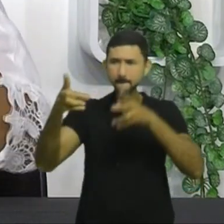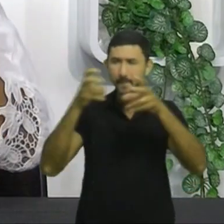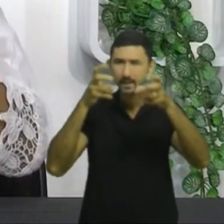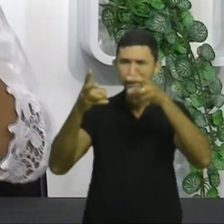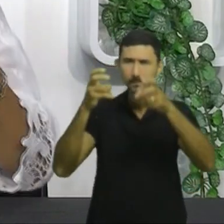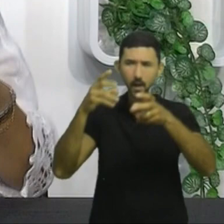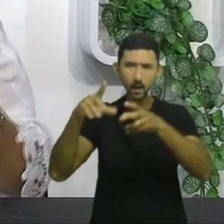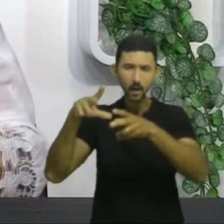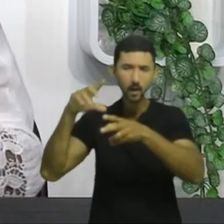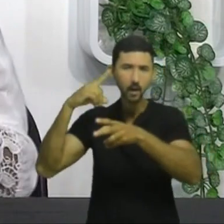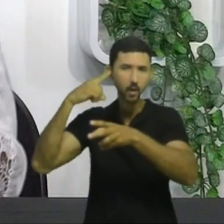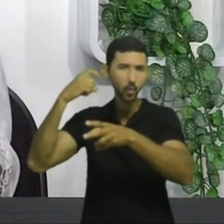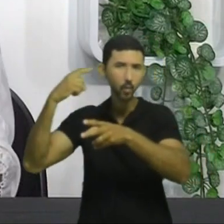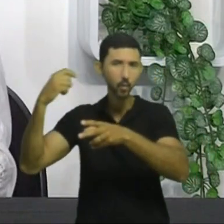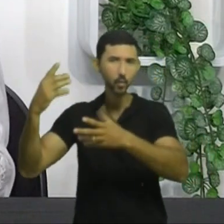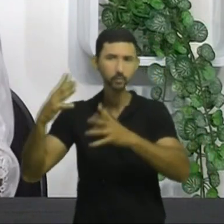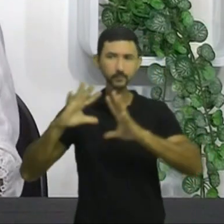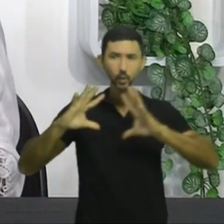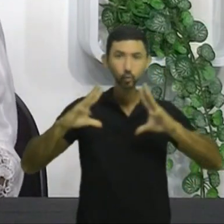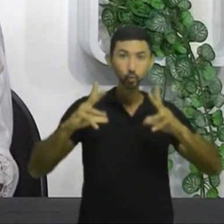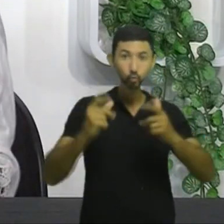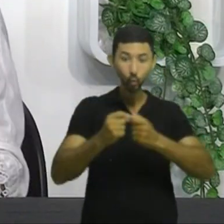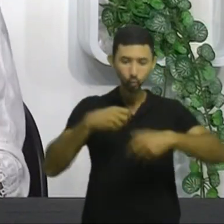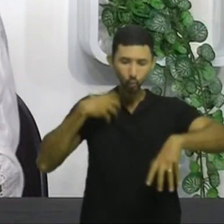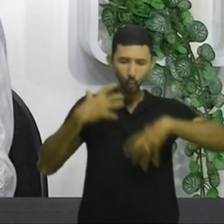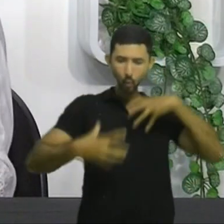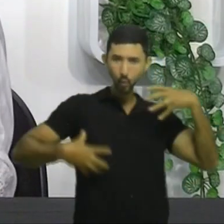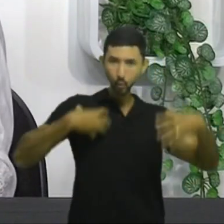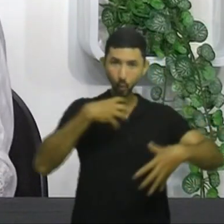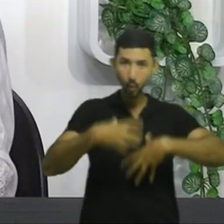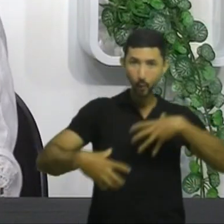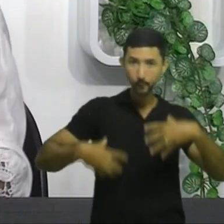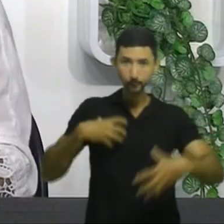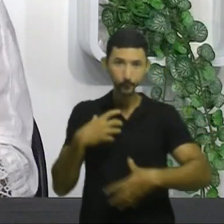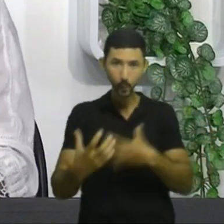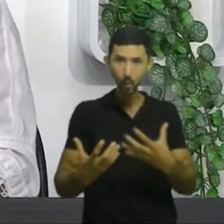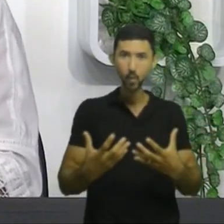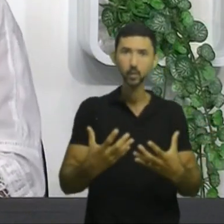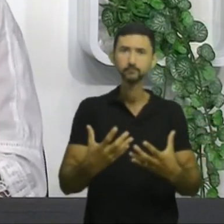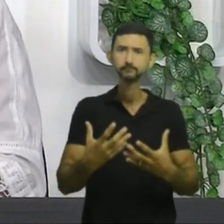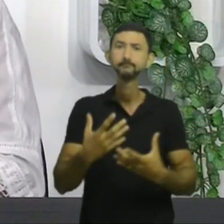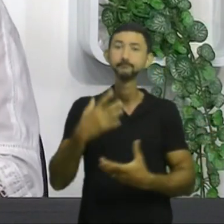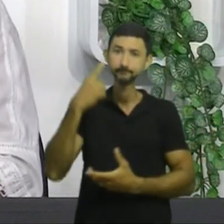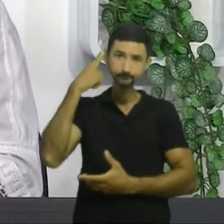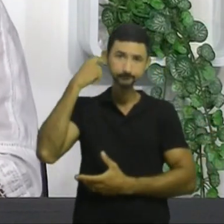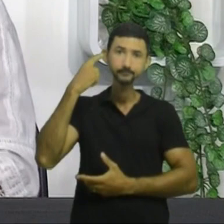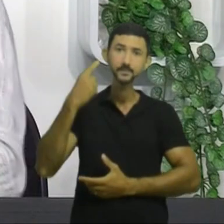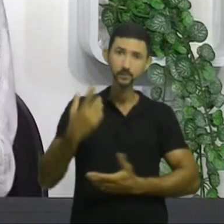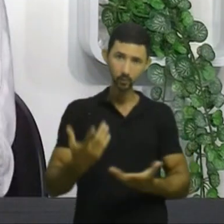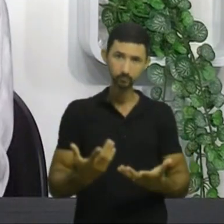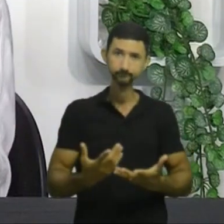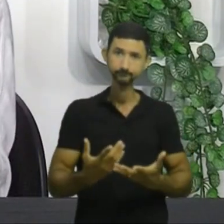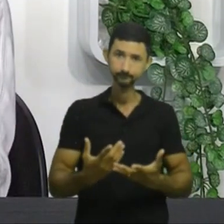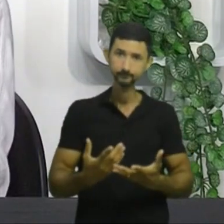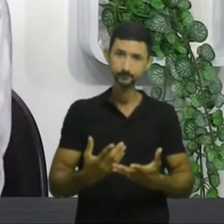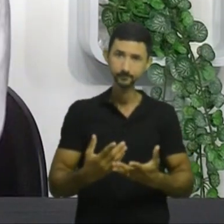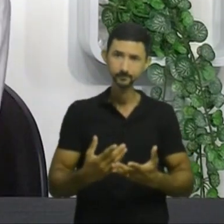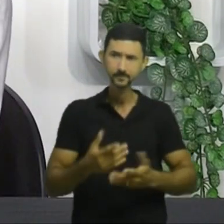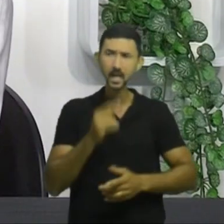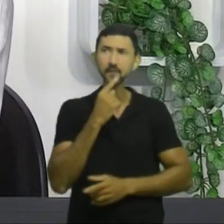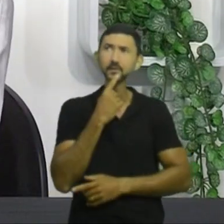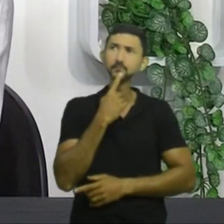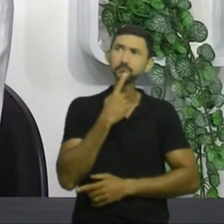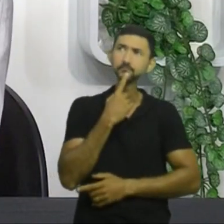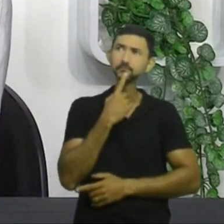você vai ver que todas essas movimentações do nosso corpo produzem sons. E aí, a gente